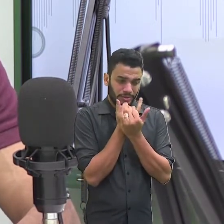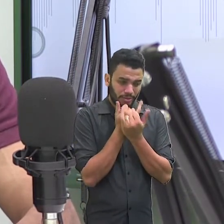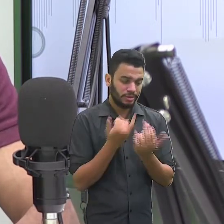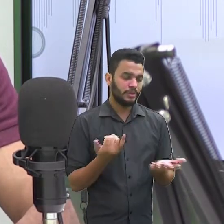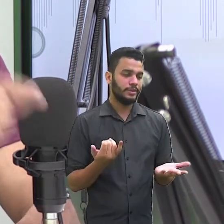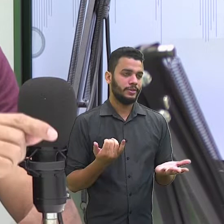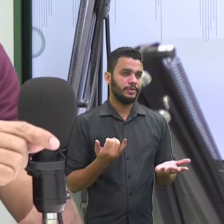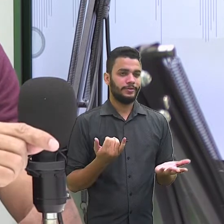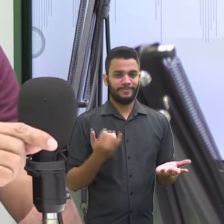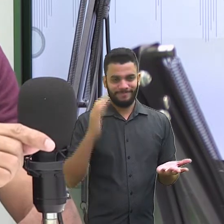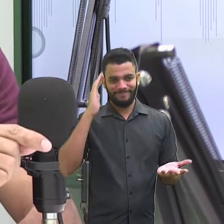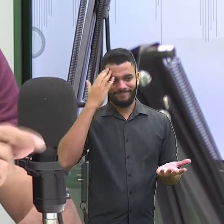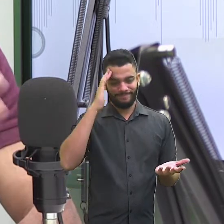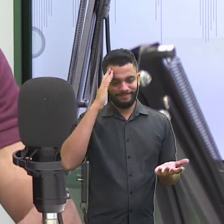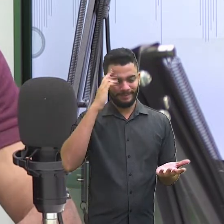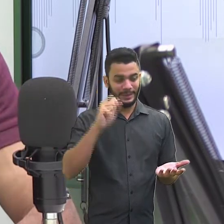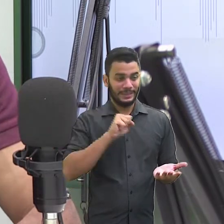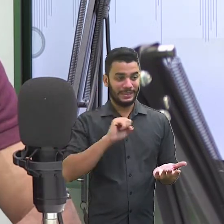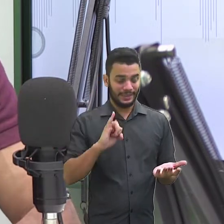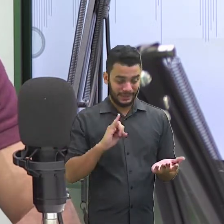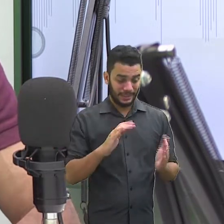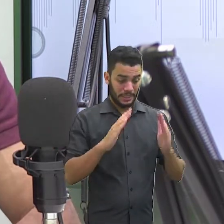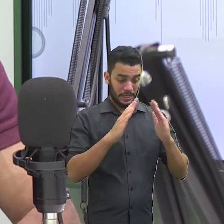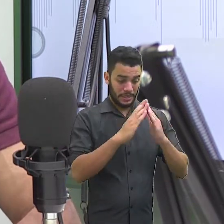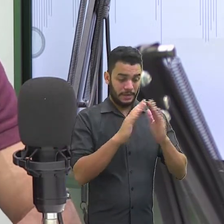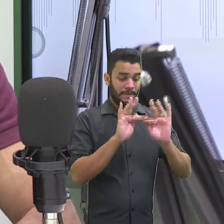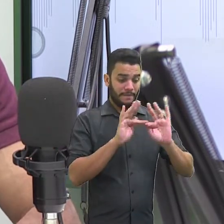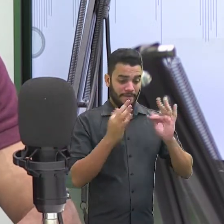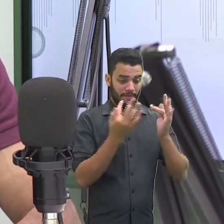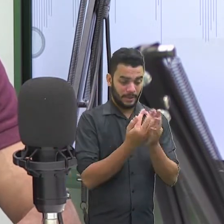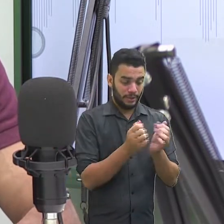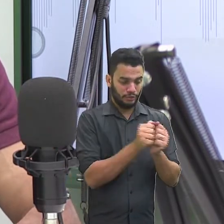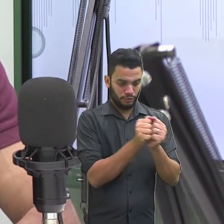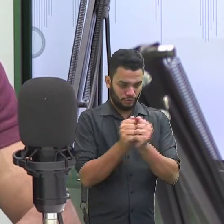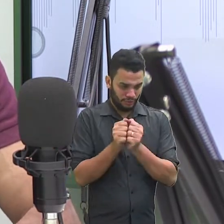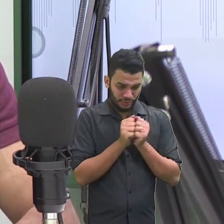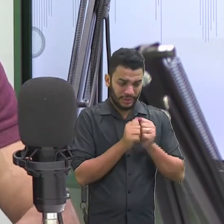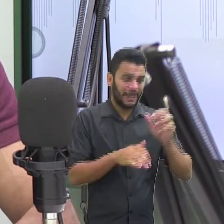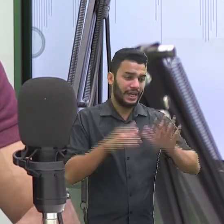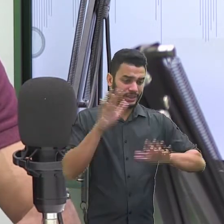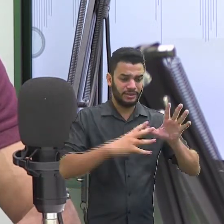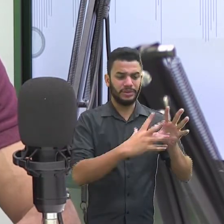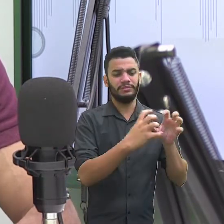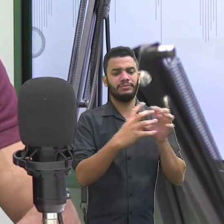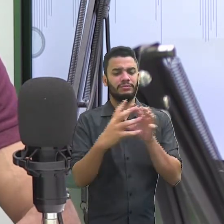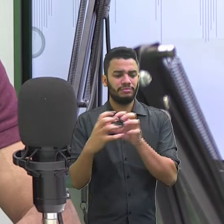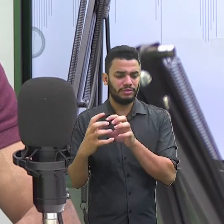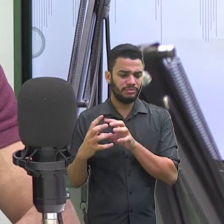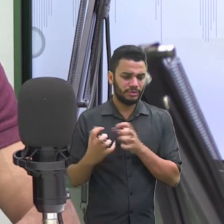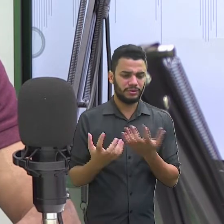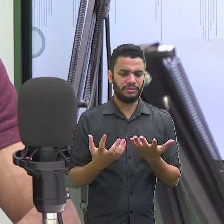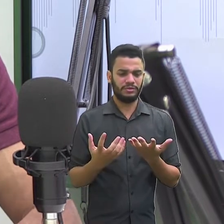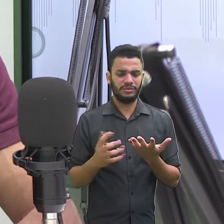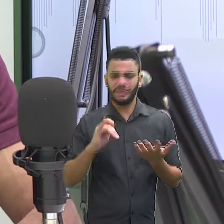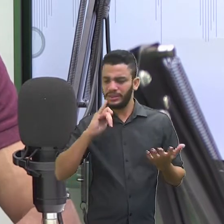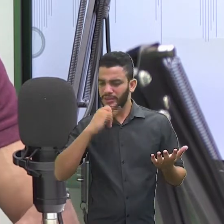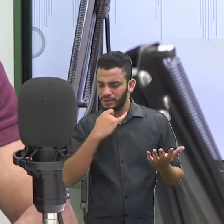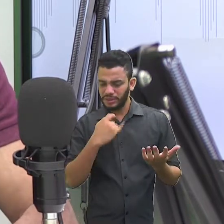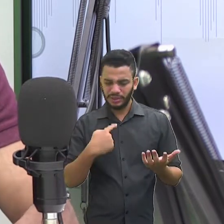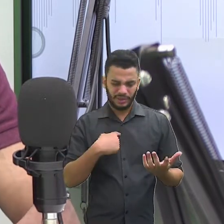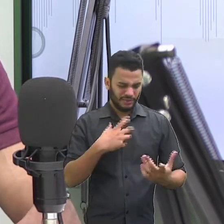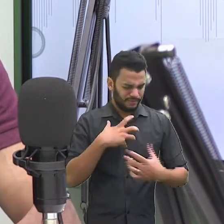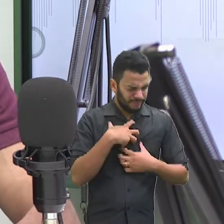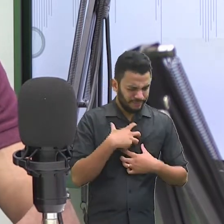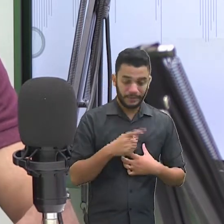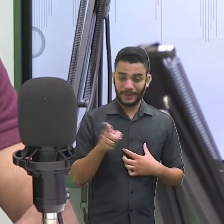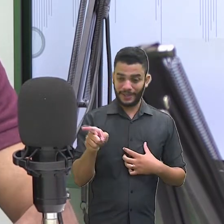convivem conosco. Os que convivem conosco também nos decepcionarão. E cabe a nós, portanto, frequentemente usar essa expressão. Me perdoe,